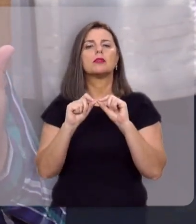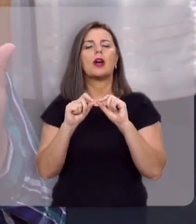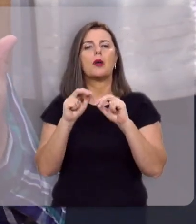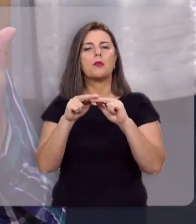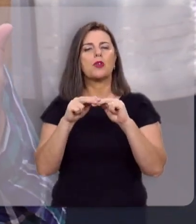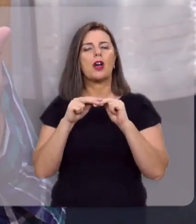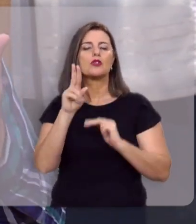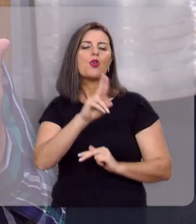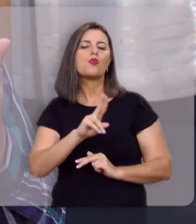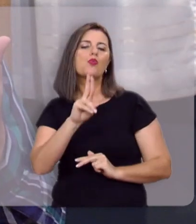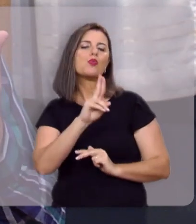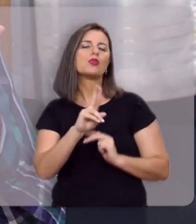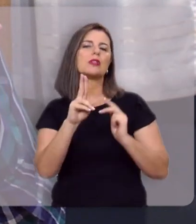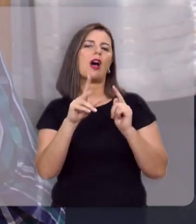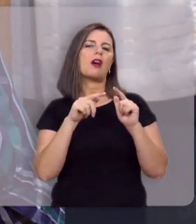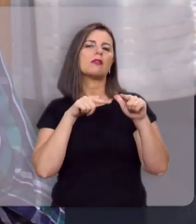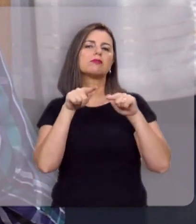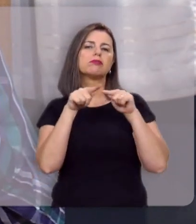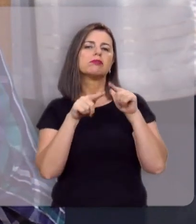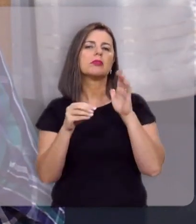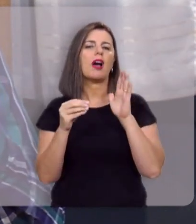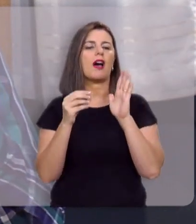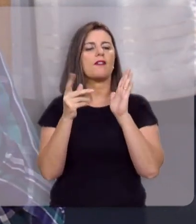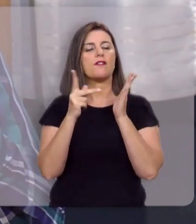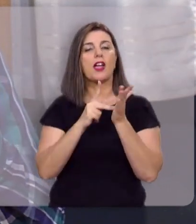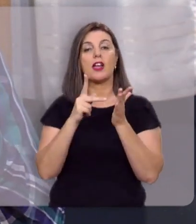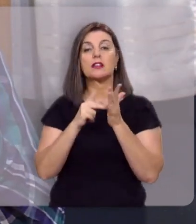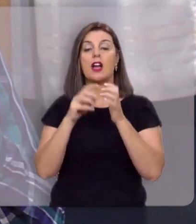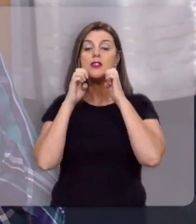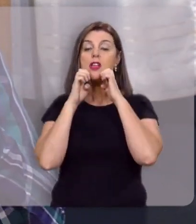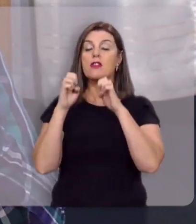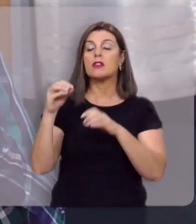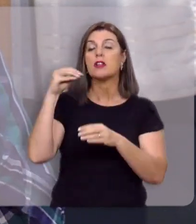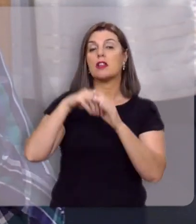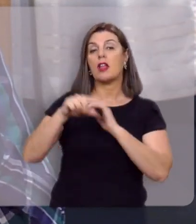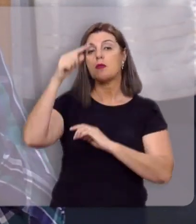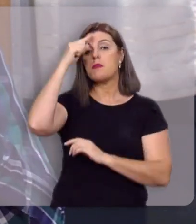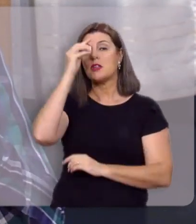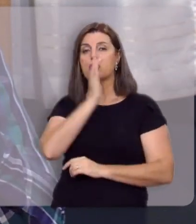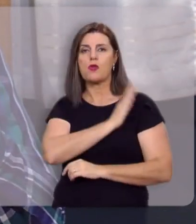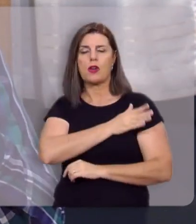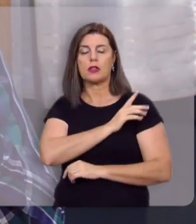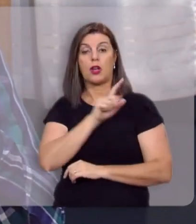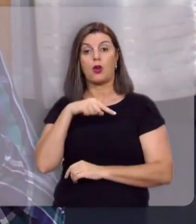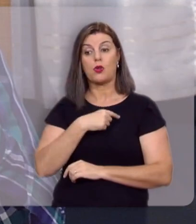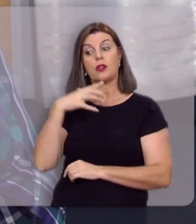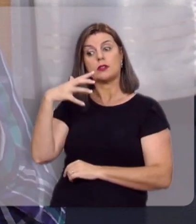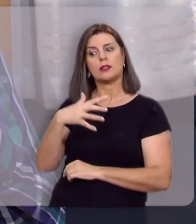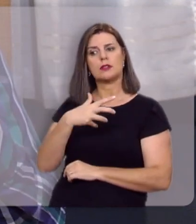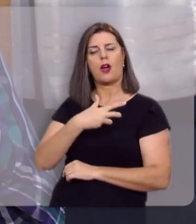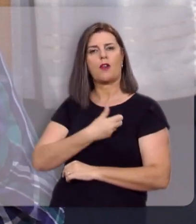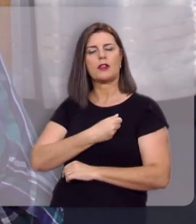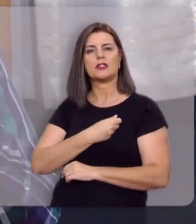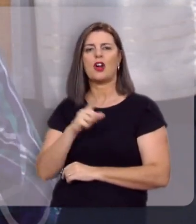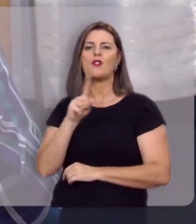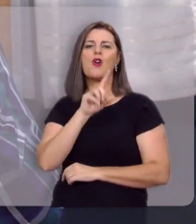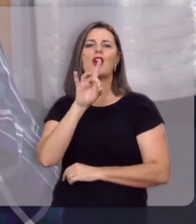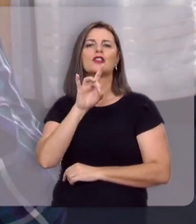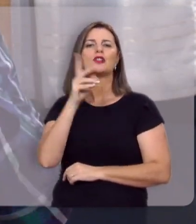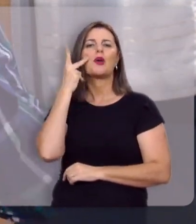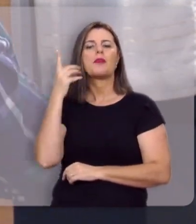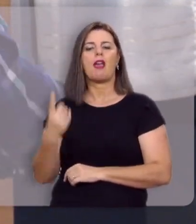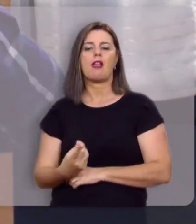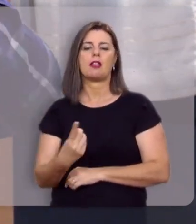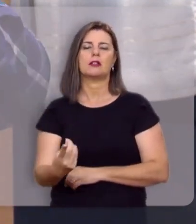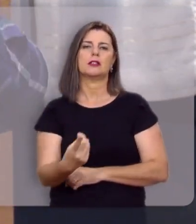aplicação das verdades do Evangelho à mente e ao coração. Então, a nossa salvação não é